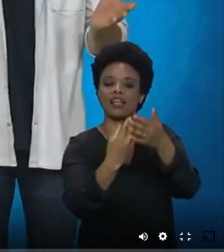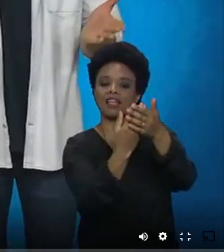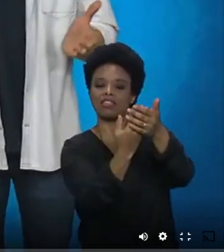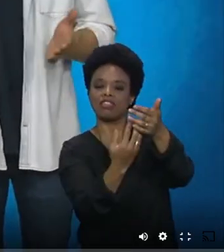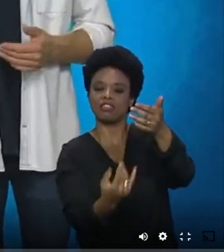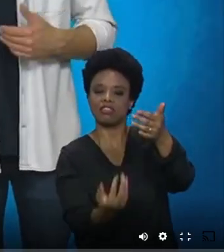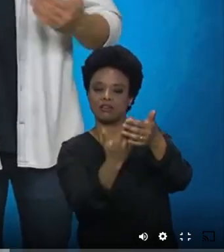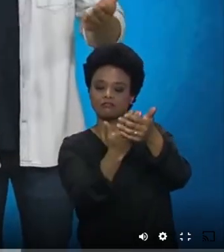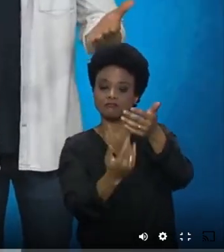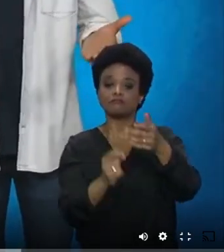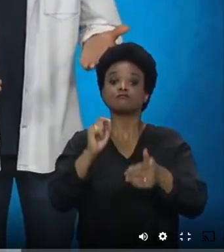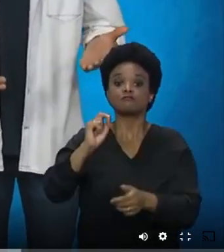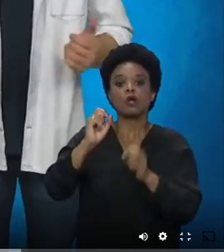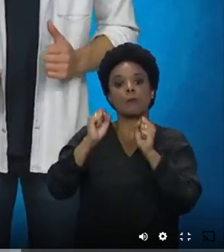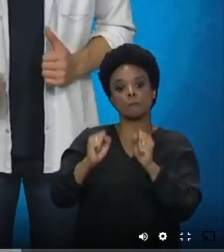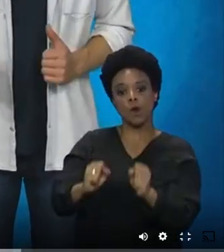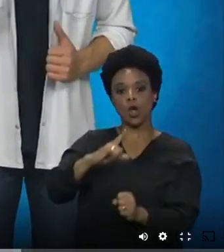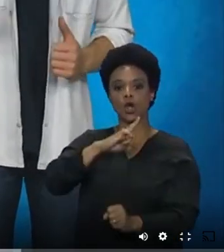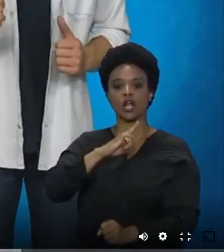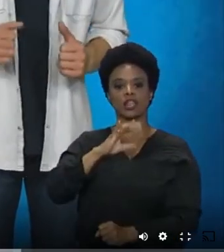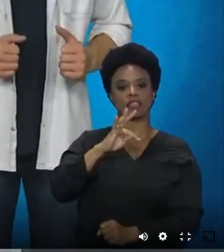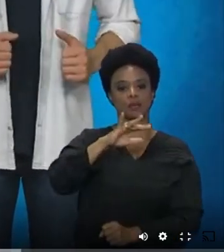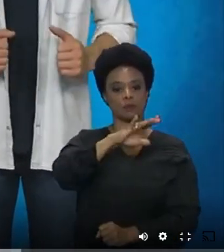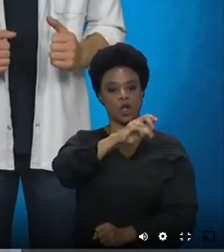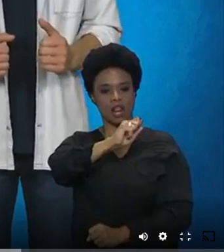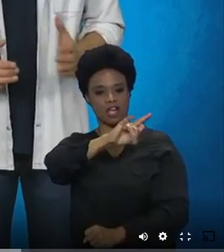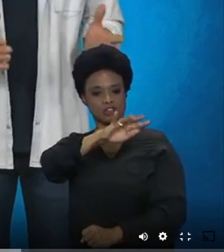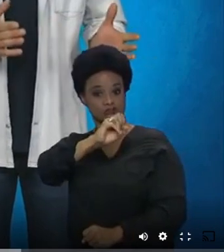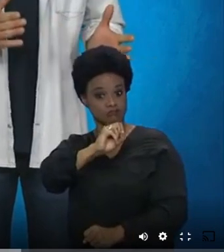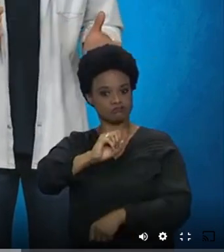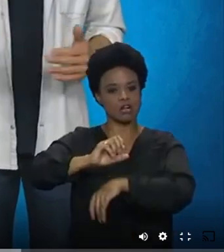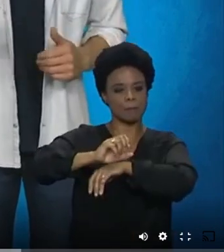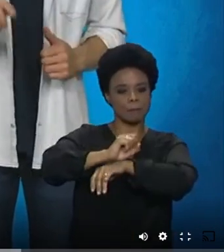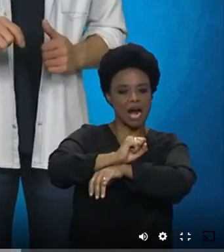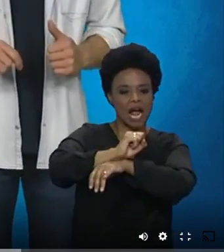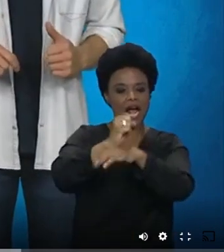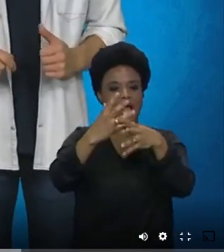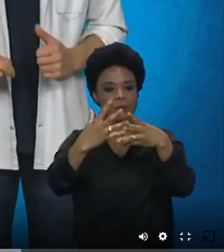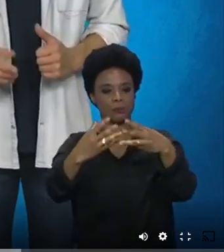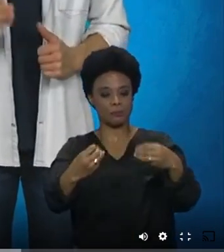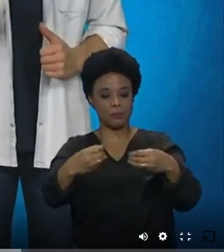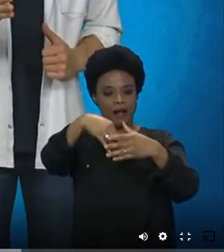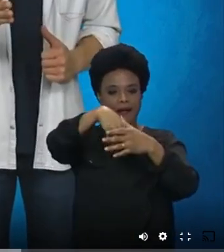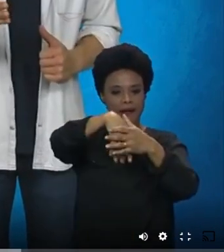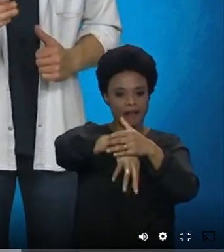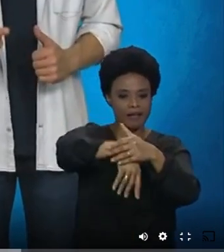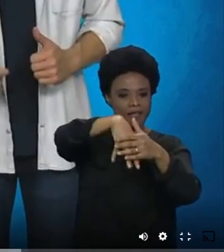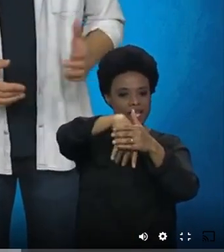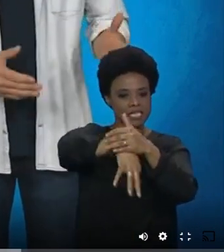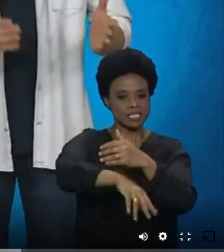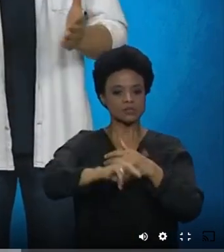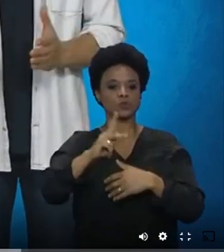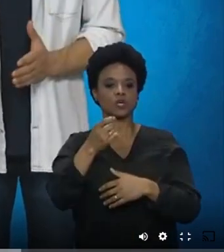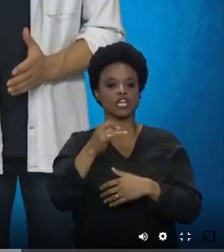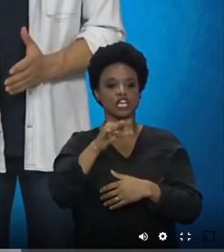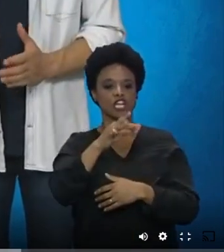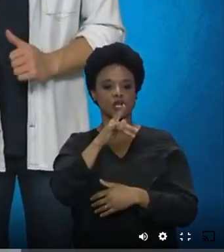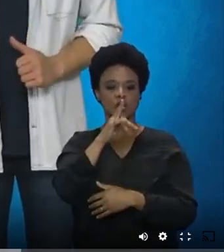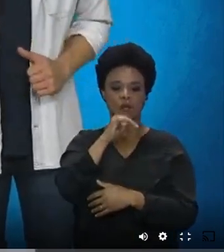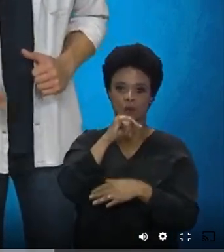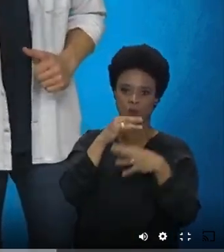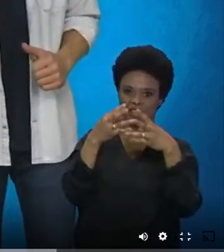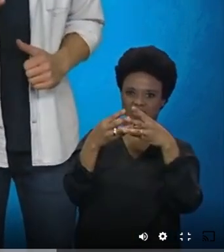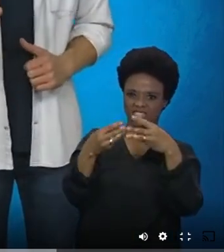Ele pode ocorrer por termoclastia, alívio de pressão, penetração de raízes, hidrólise e por